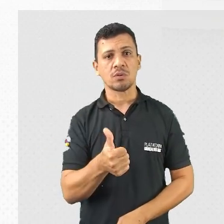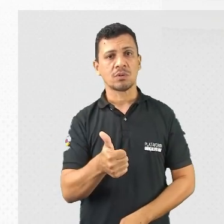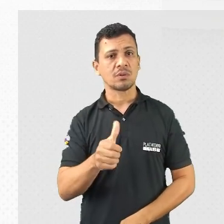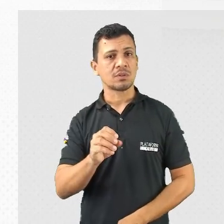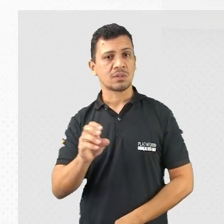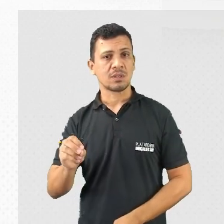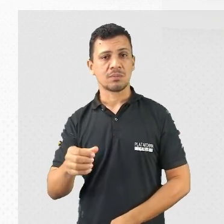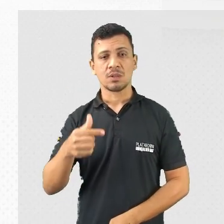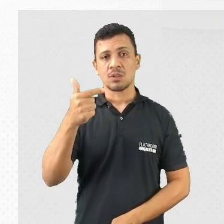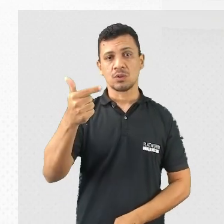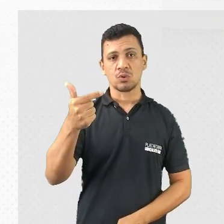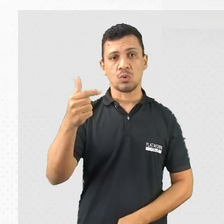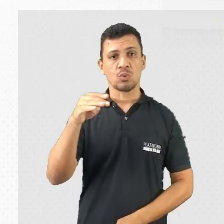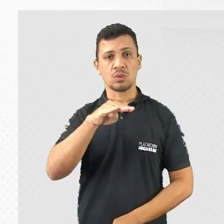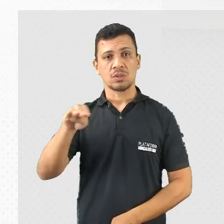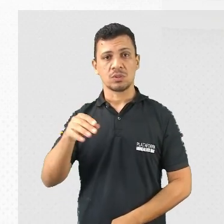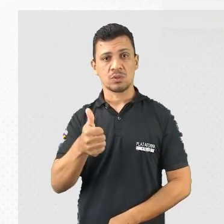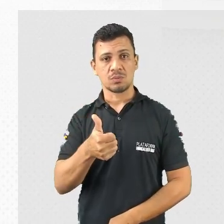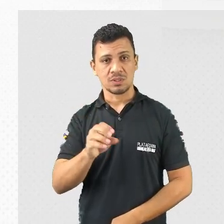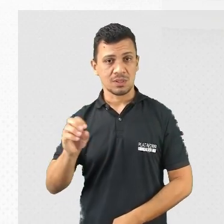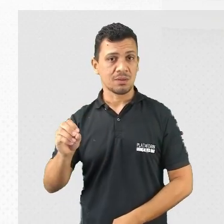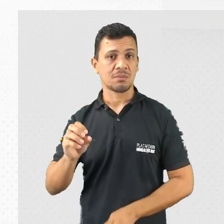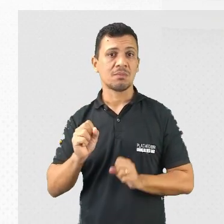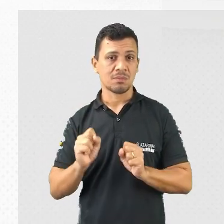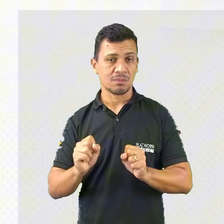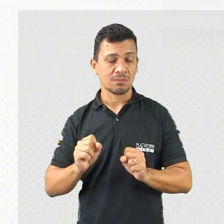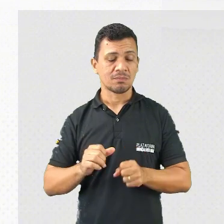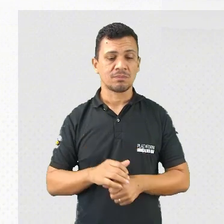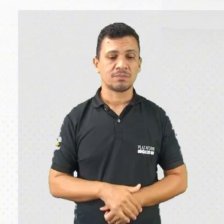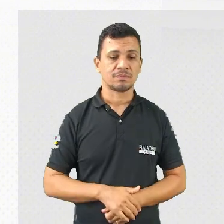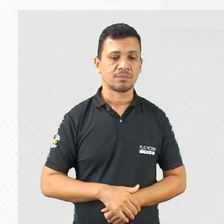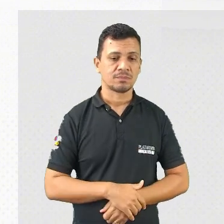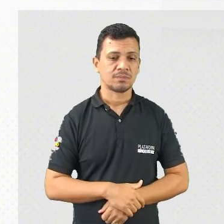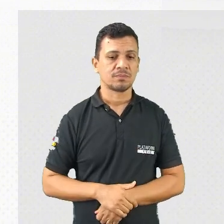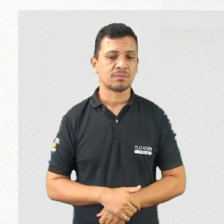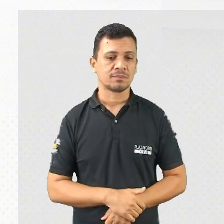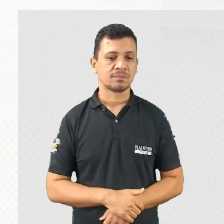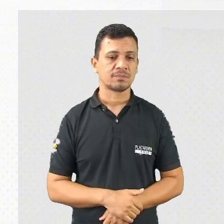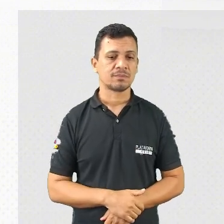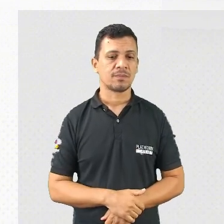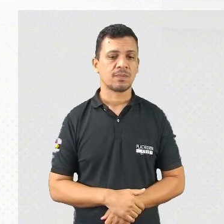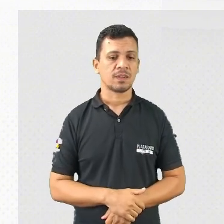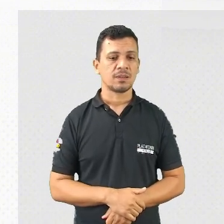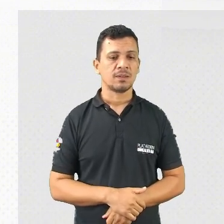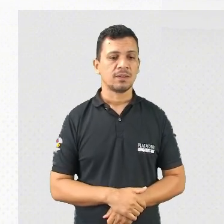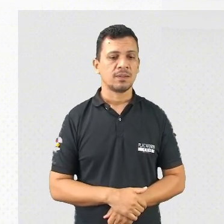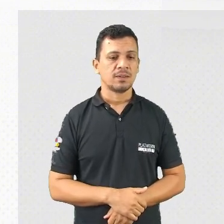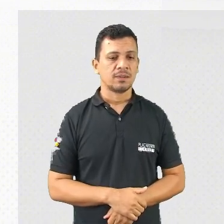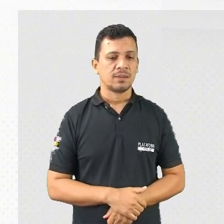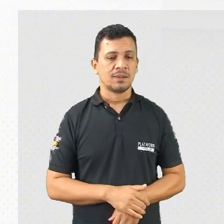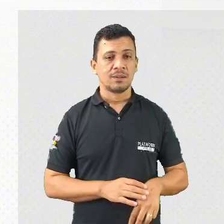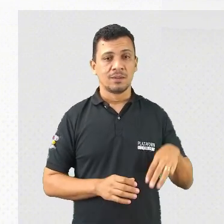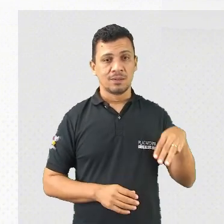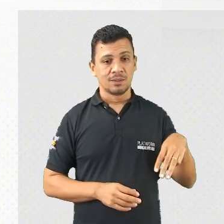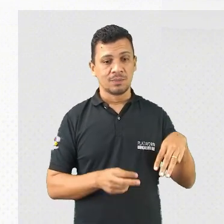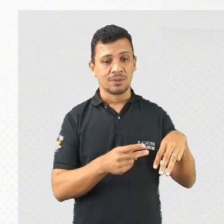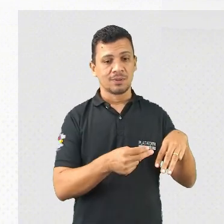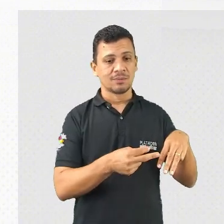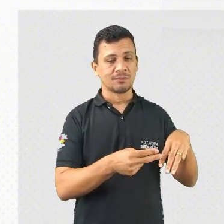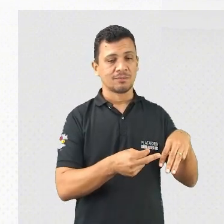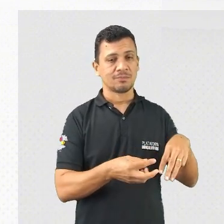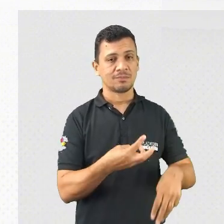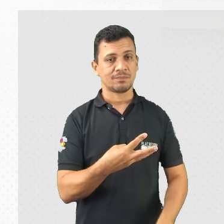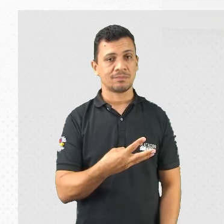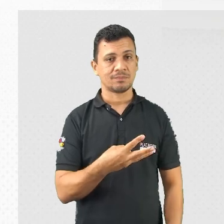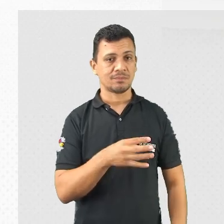sobre 100, 4 sobre 100, beleza? Então vamos lá, continuando aqui o exercício. Montante é igual a